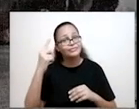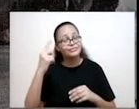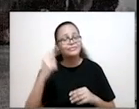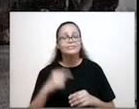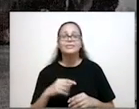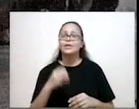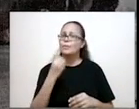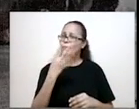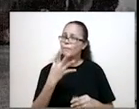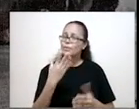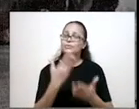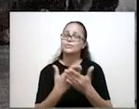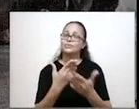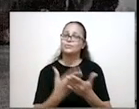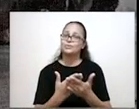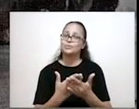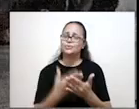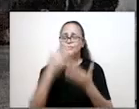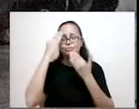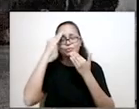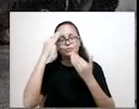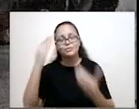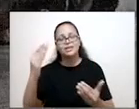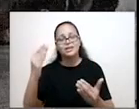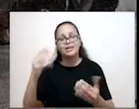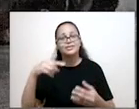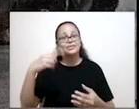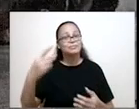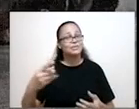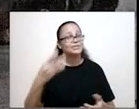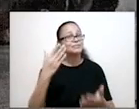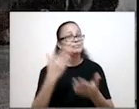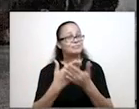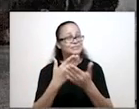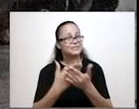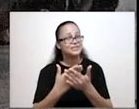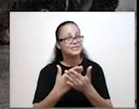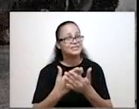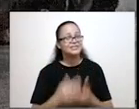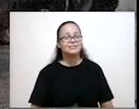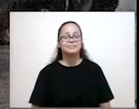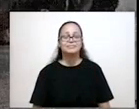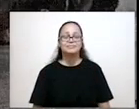Bons estudos, muito obrigado e até a próxima aula.